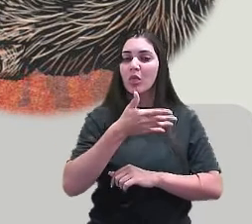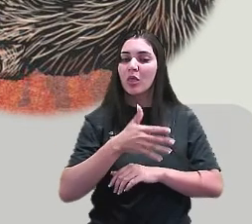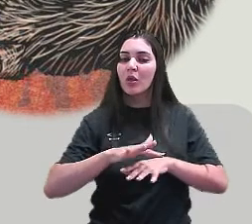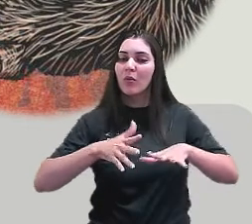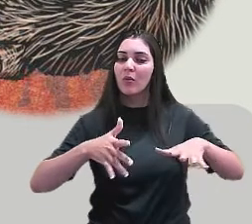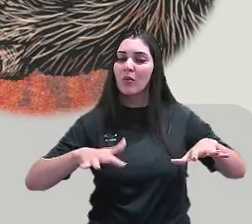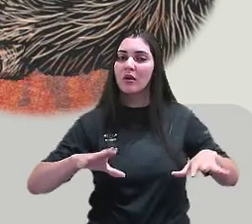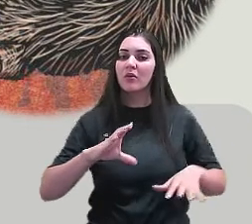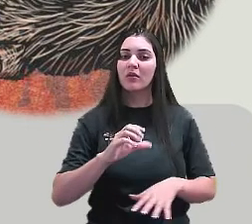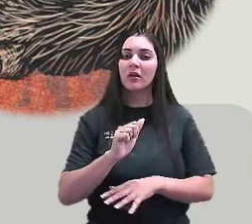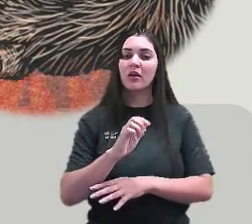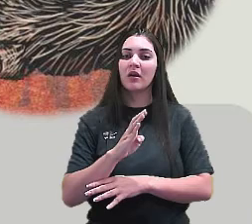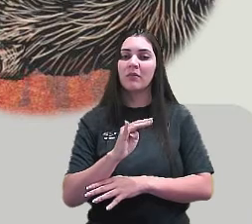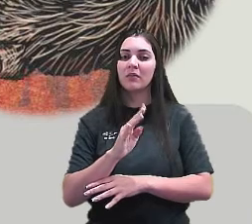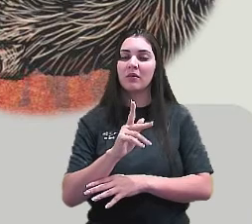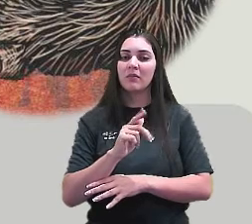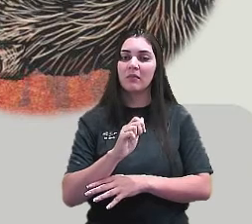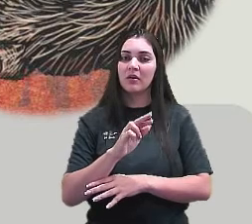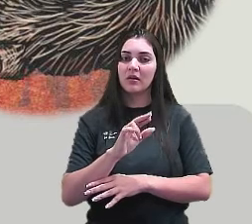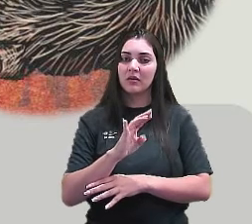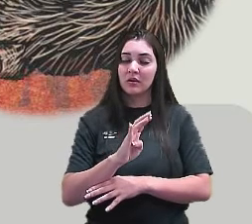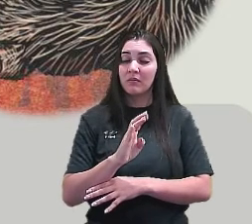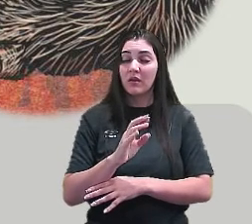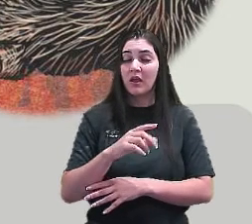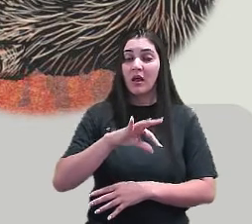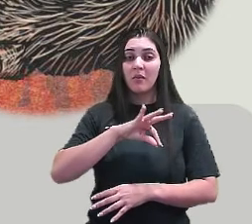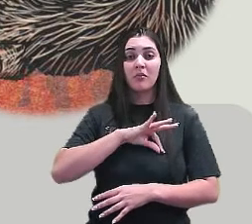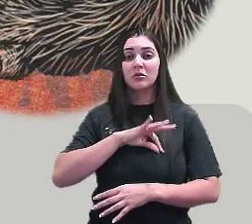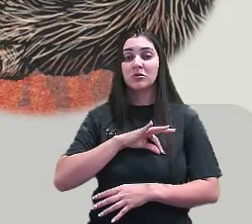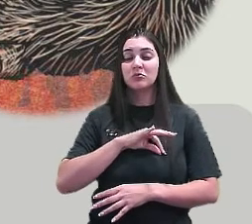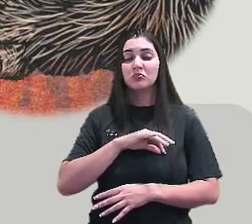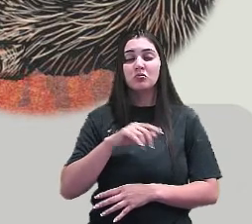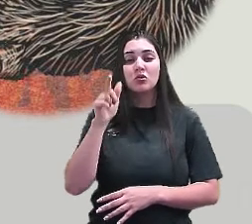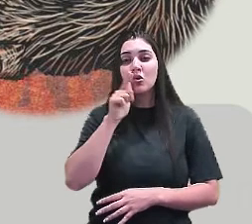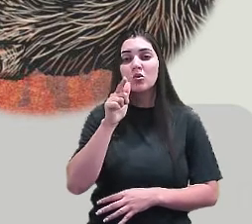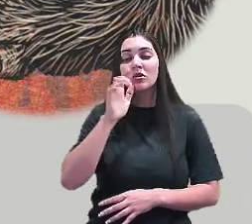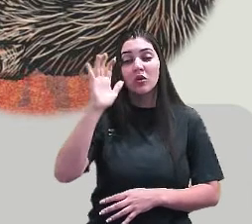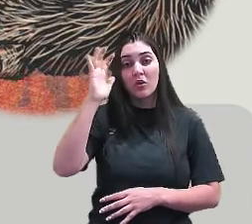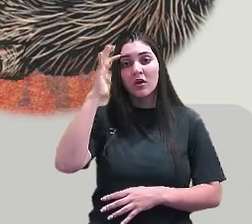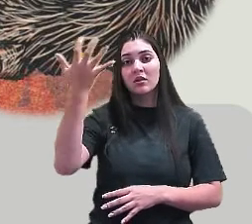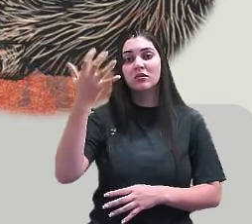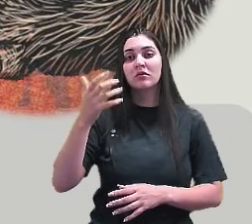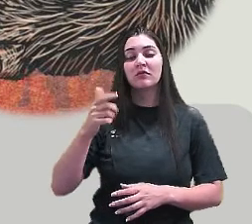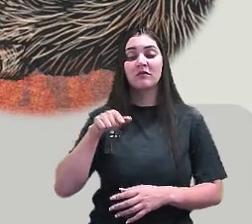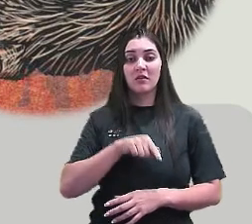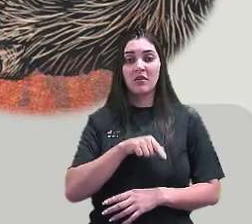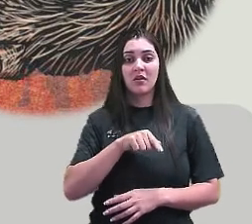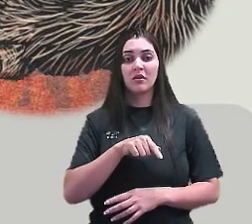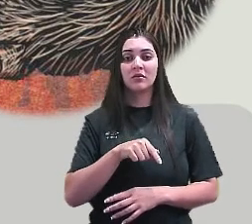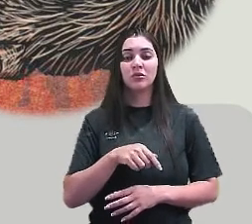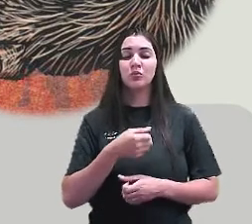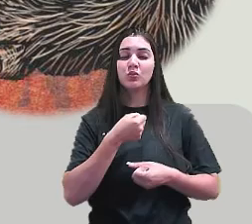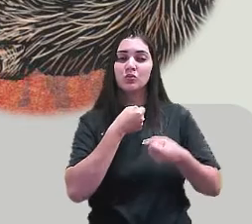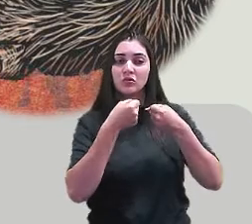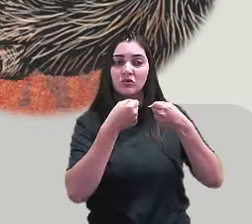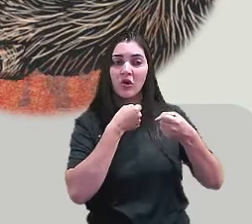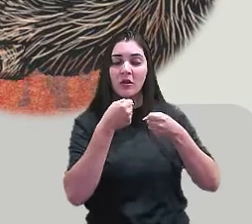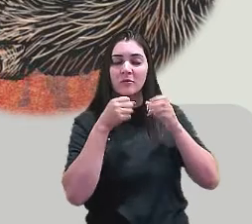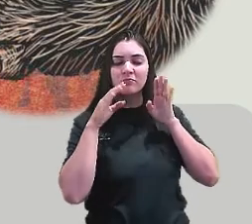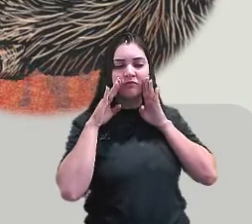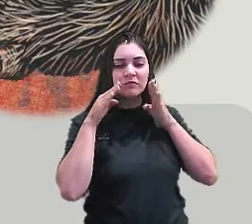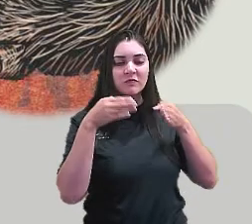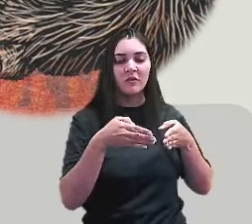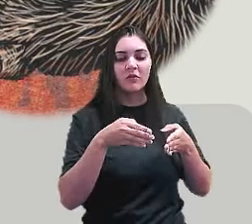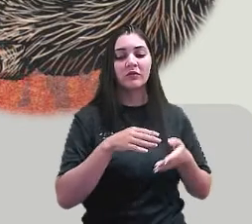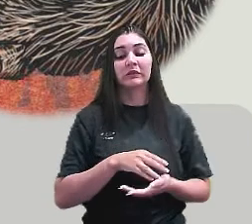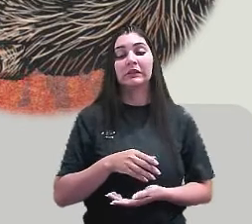cidade. Como a polícia não conseguiu solucionar o caso, os jornais locais deram um ênfase ao mistério. Diz a